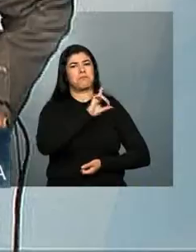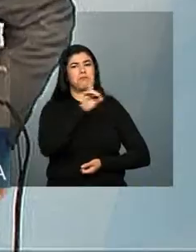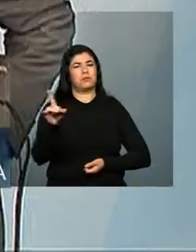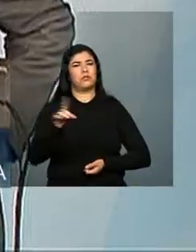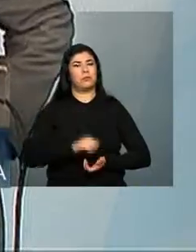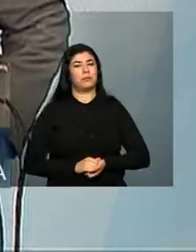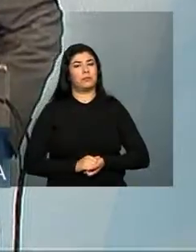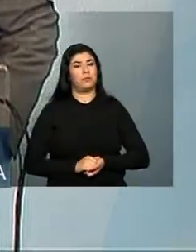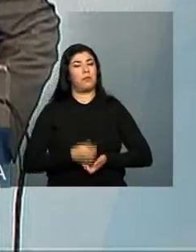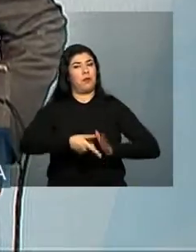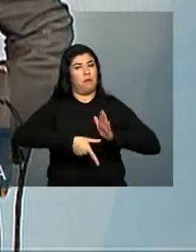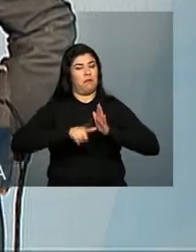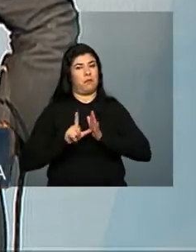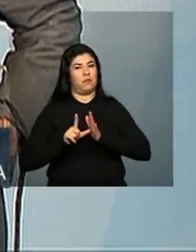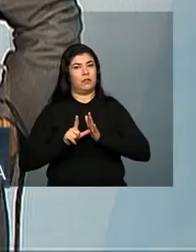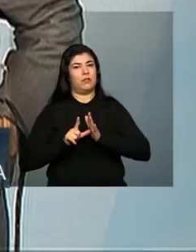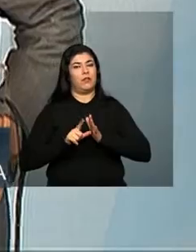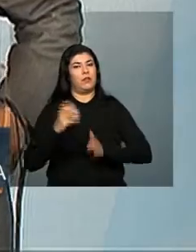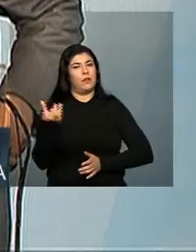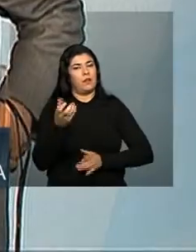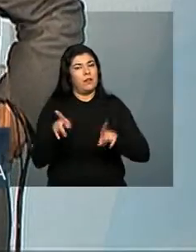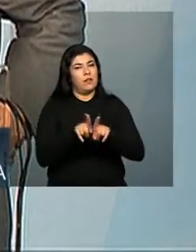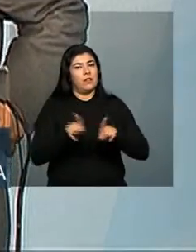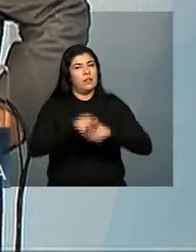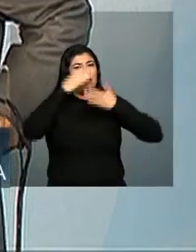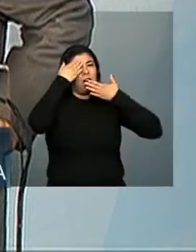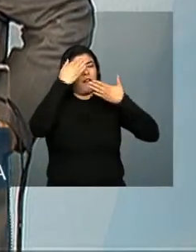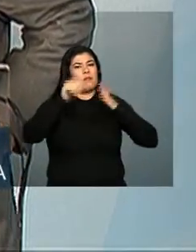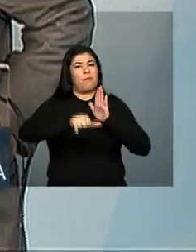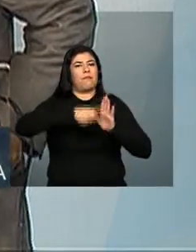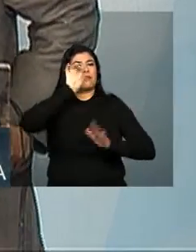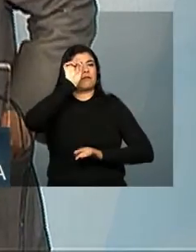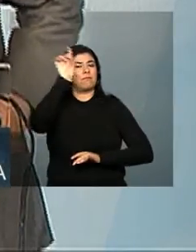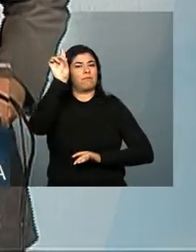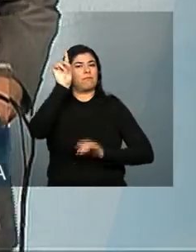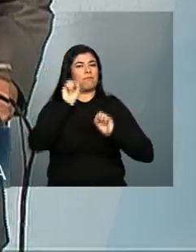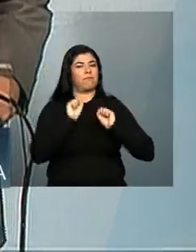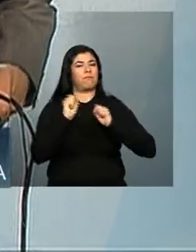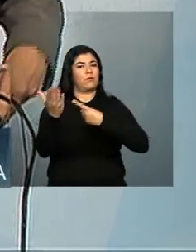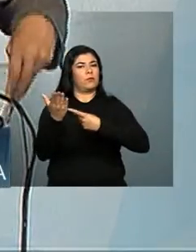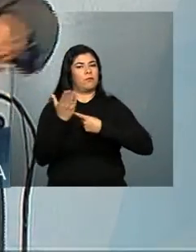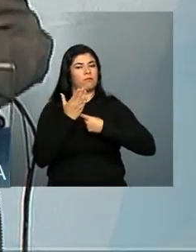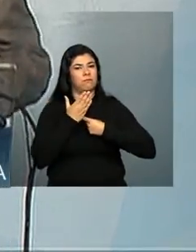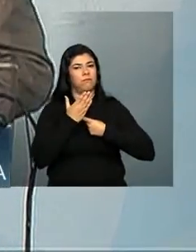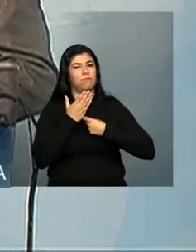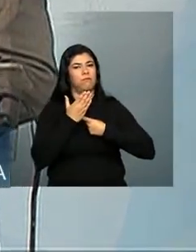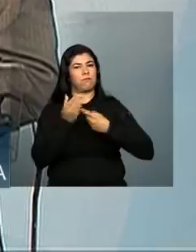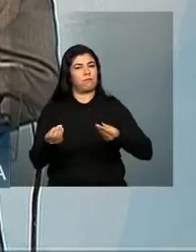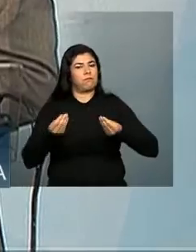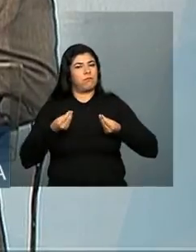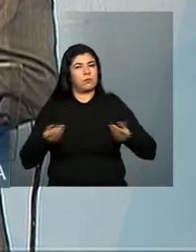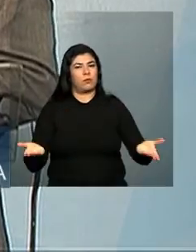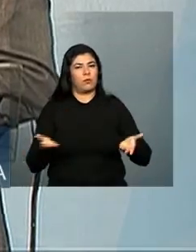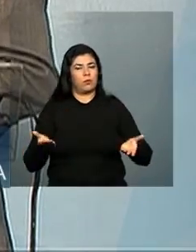Gente, eu quero, antes de mais nada, agradecer a Deus a oportunidade que Ele nos dá de